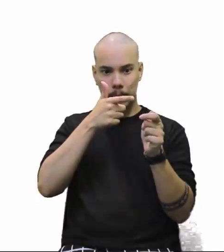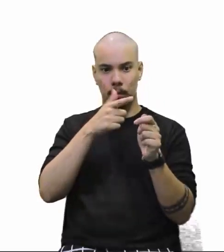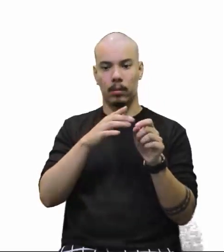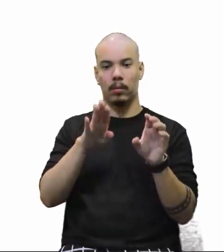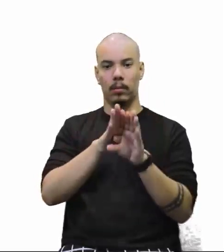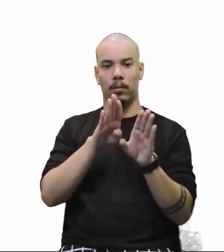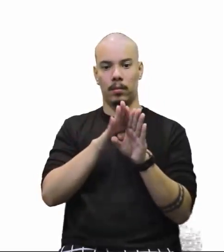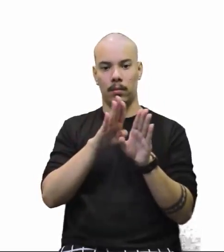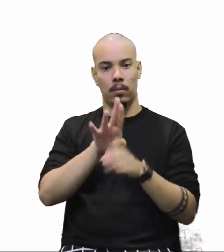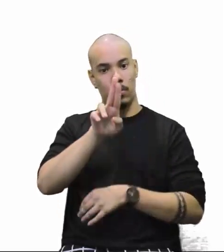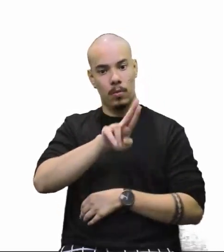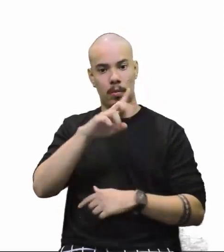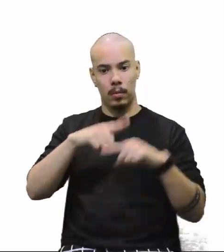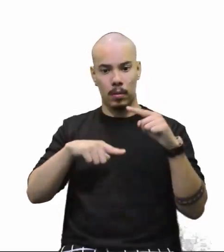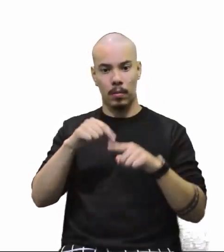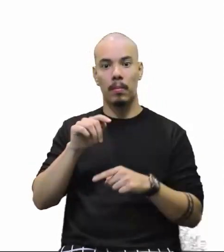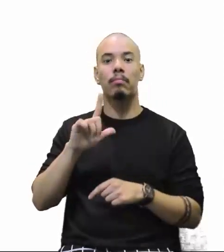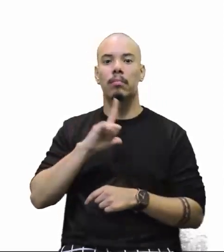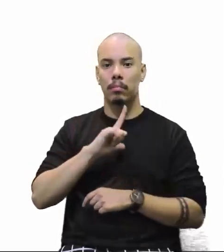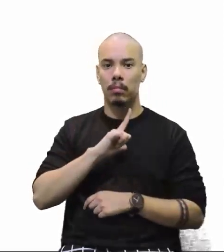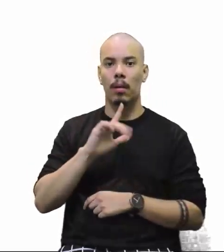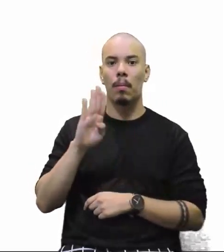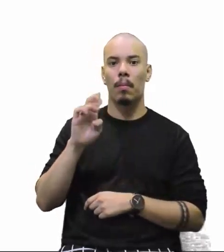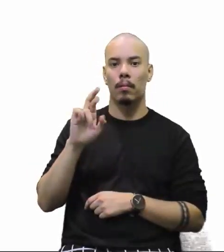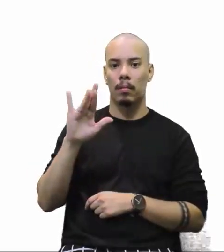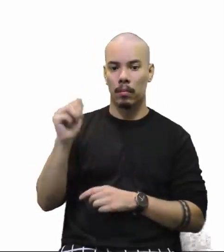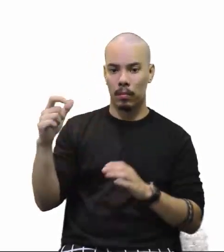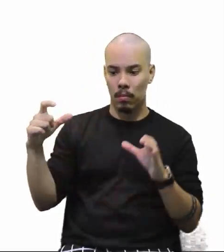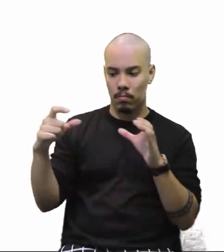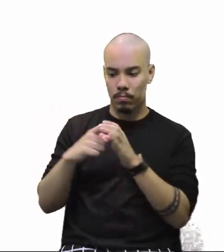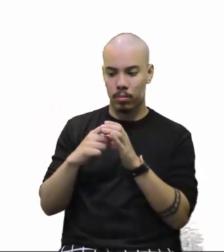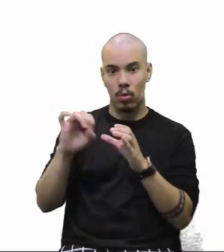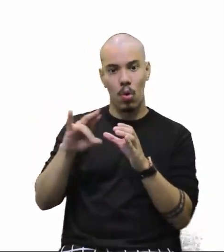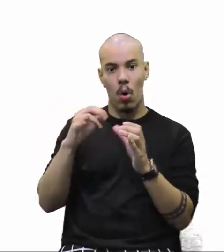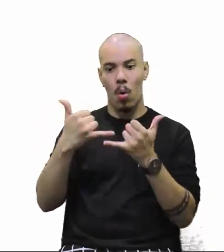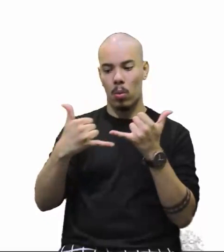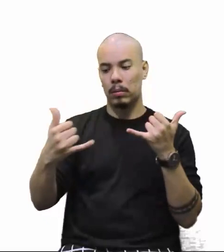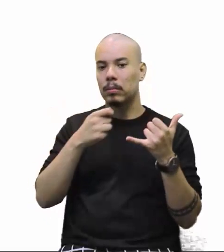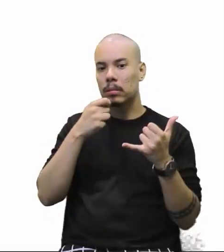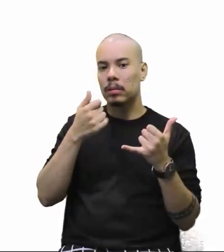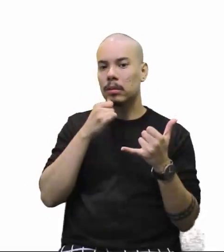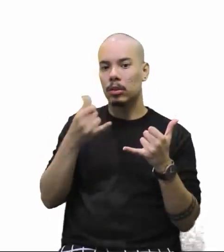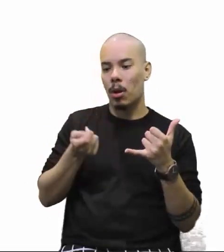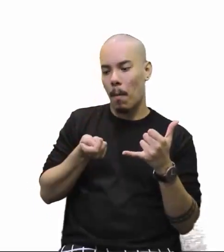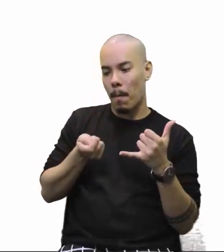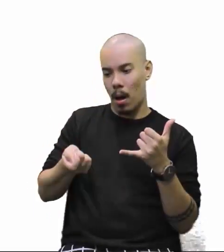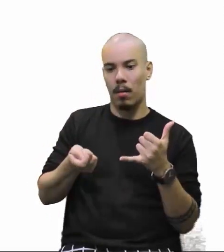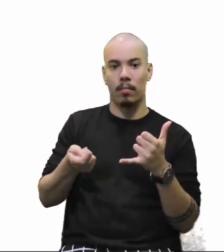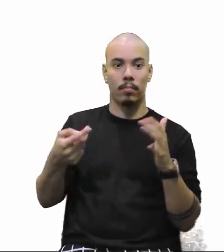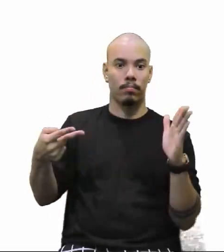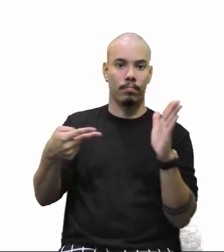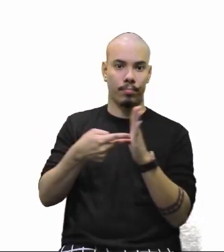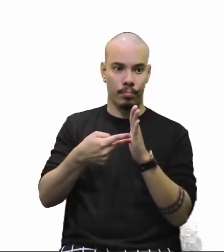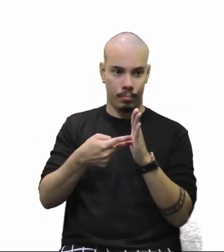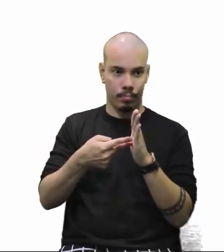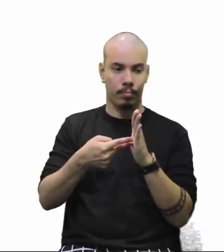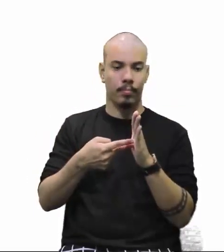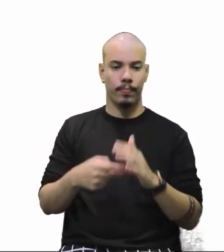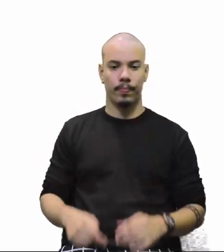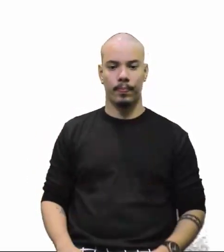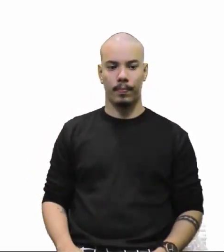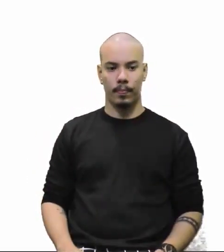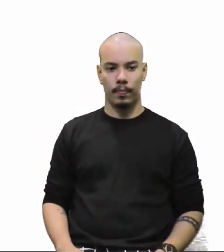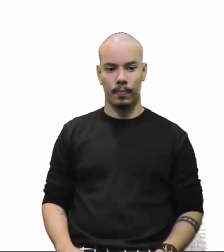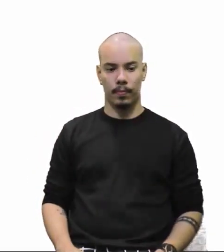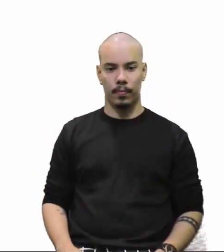usando bateria, né? Tem alguns tipos, bateria ou ligado na tomada aí, 110, 220. Aqui geralmente